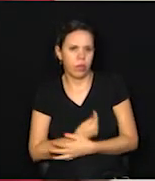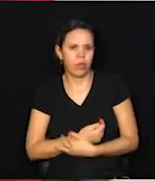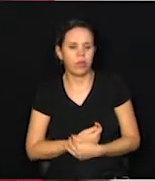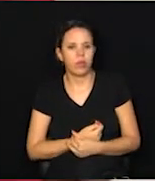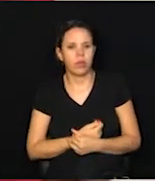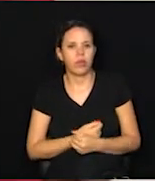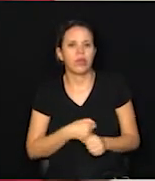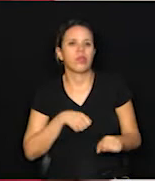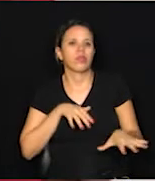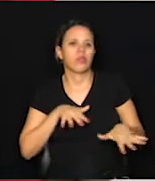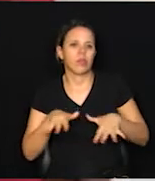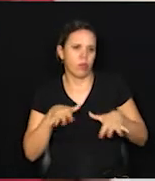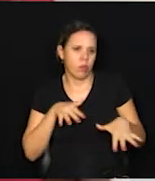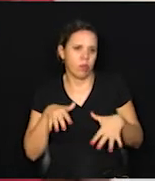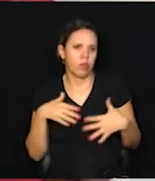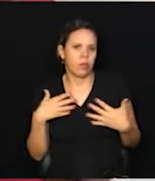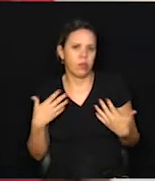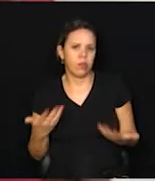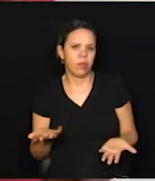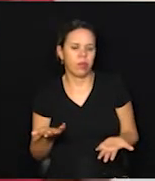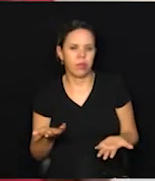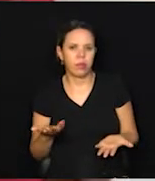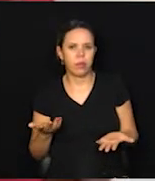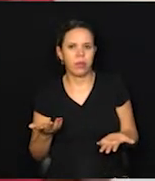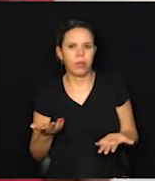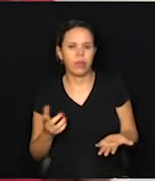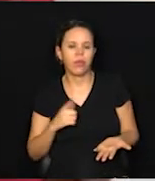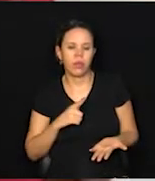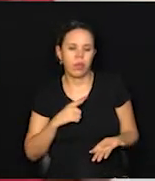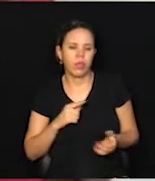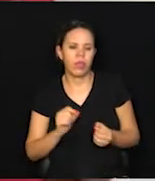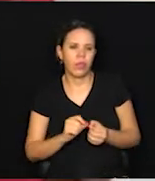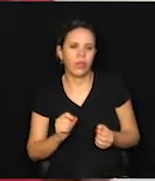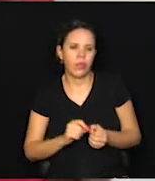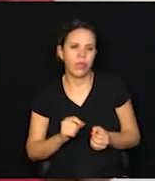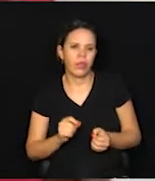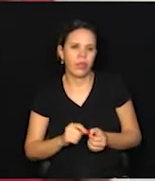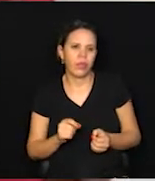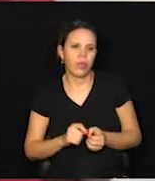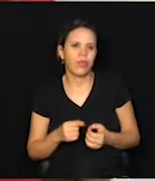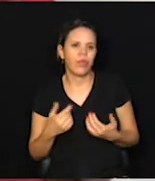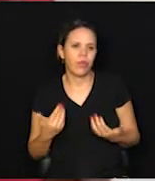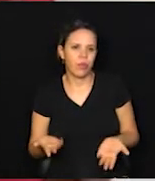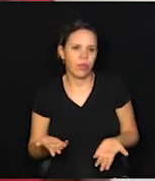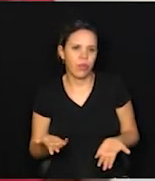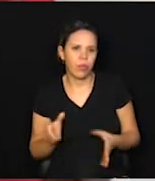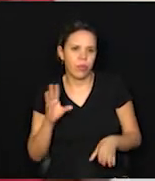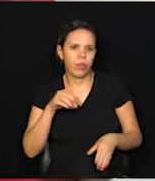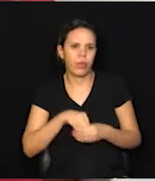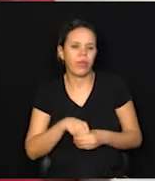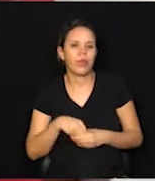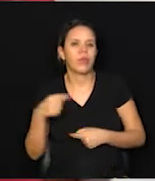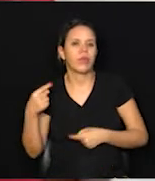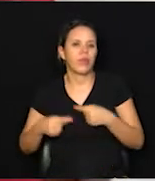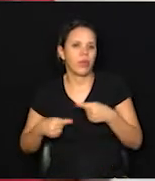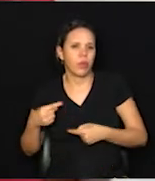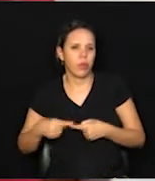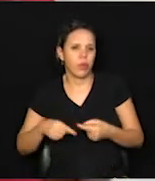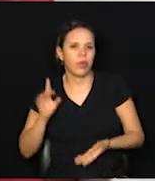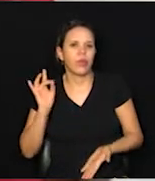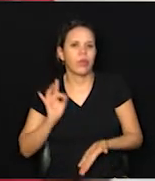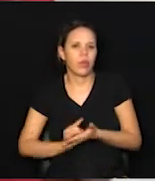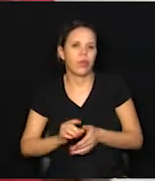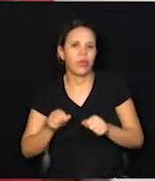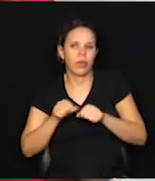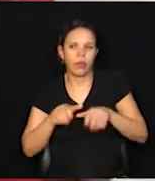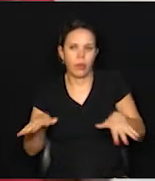está em movimentação. Então, isso vai ter que ser feito e está sendo feito dentro de uma política realmente de